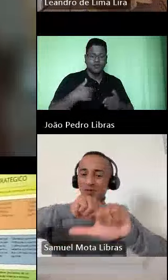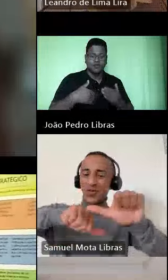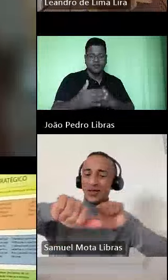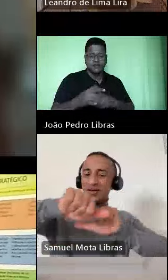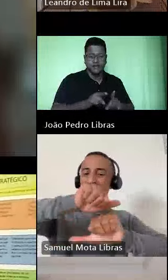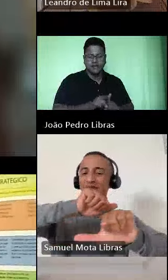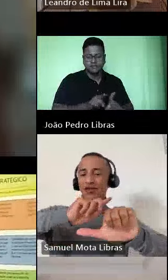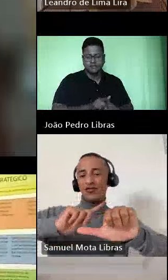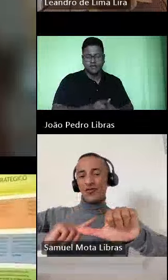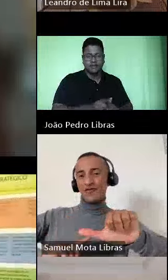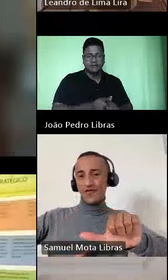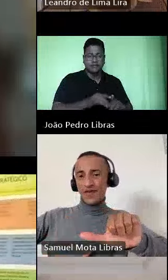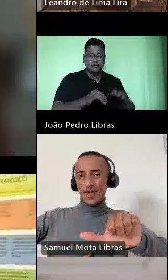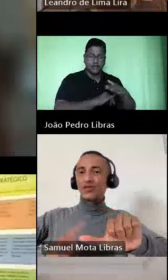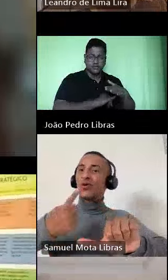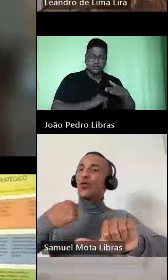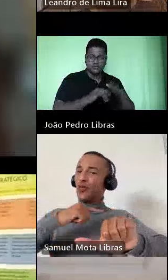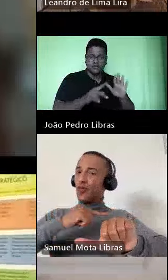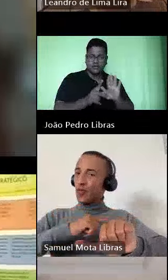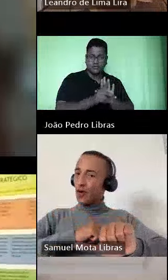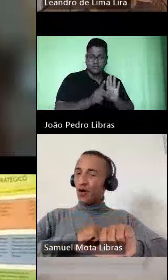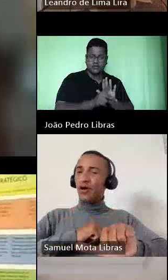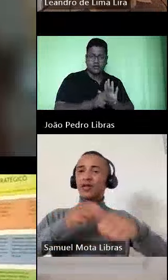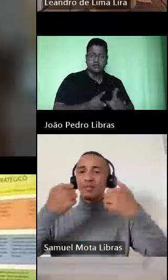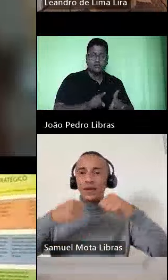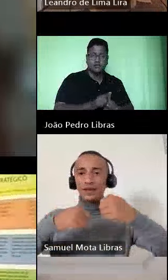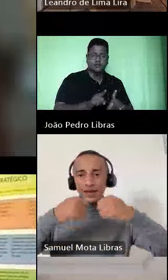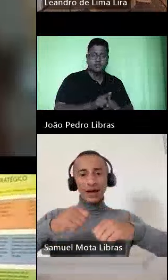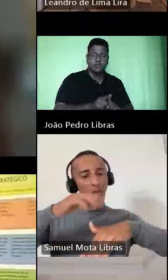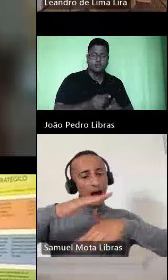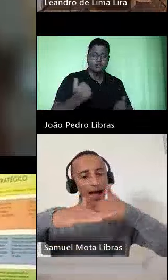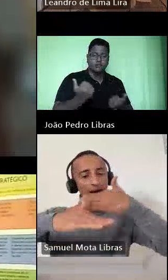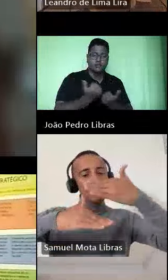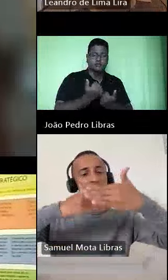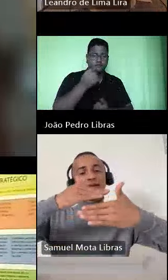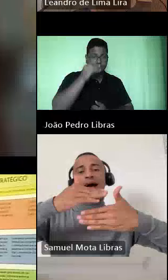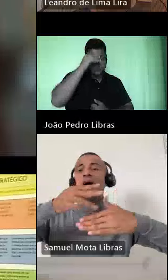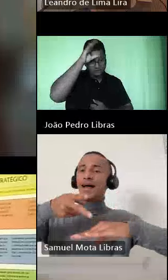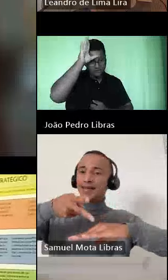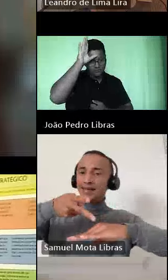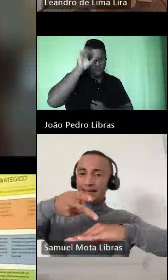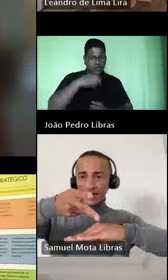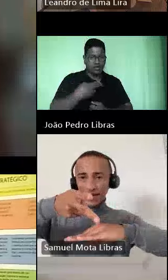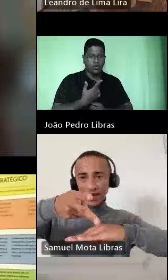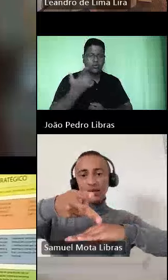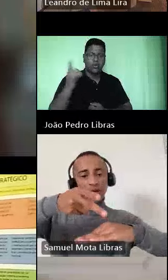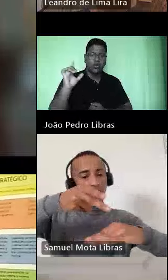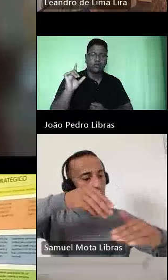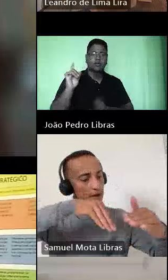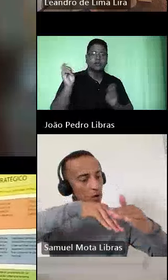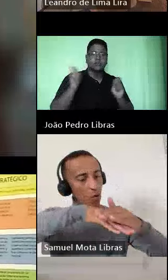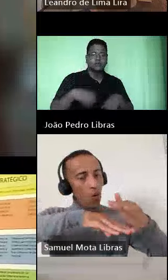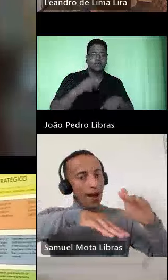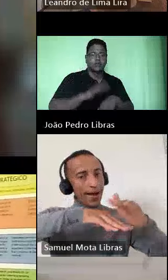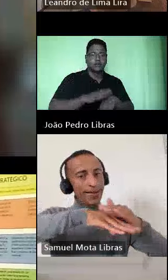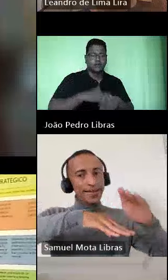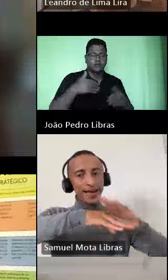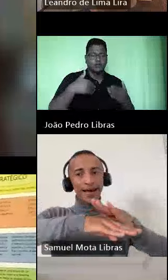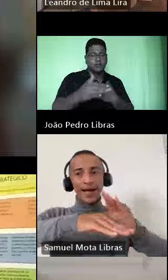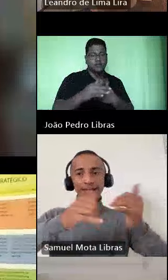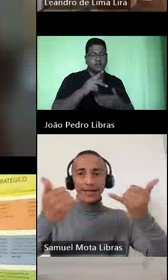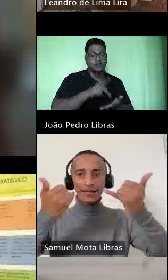institucionalizadas em um em um em um repositório de conhecimentos em alguma coisa assim que as pessoas consigam de fato avançar acho que a cplan